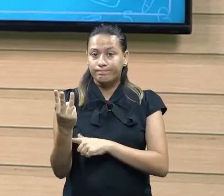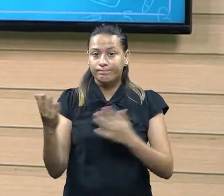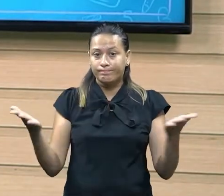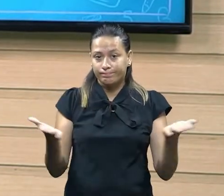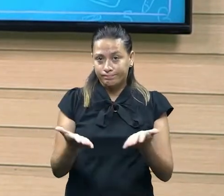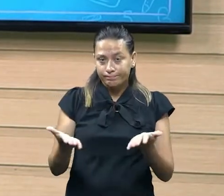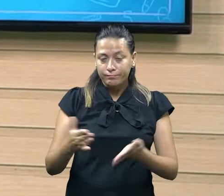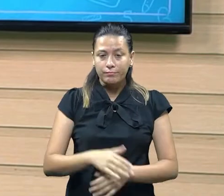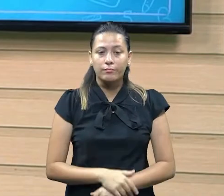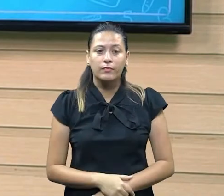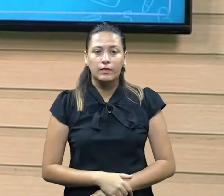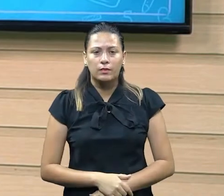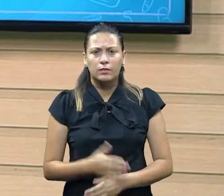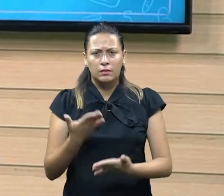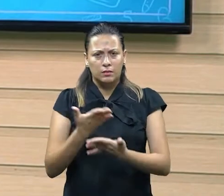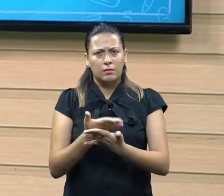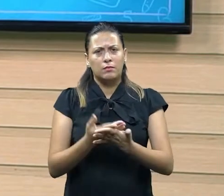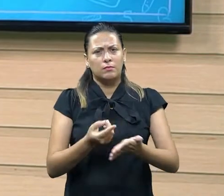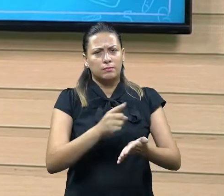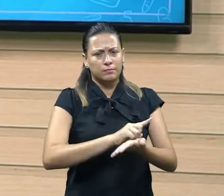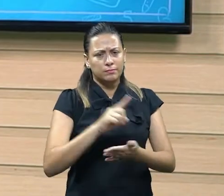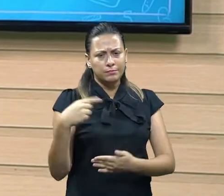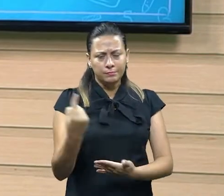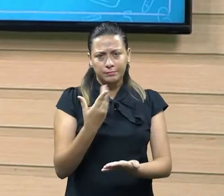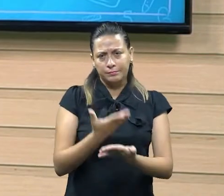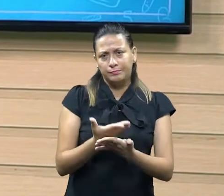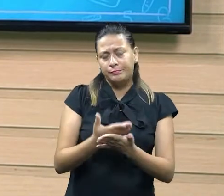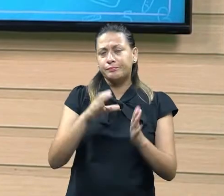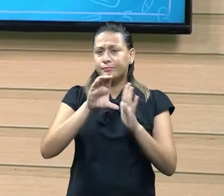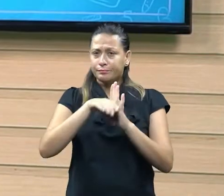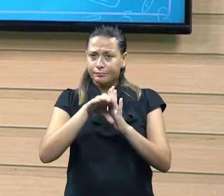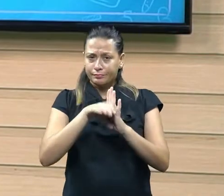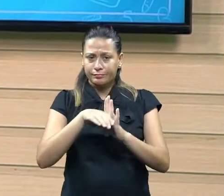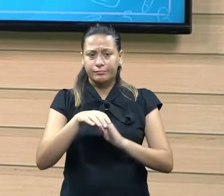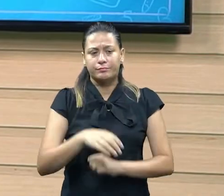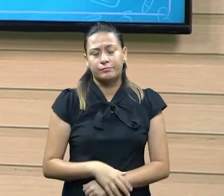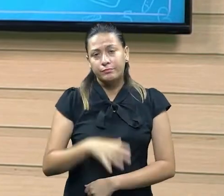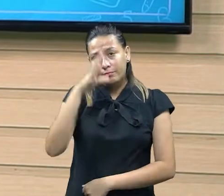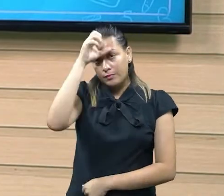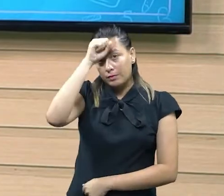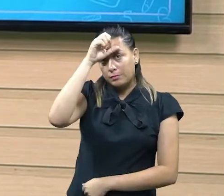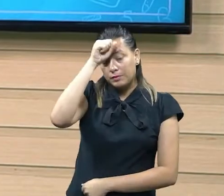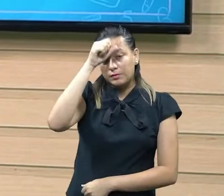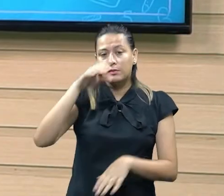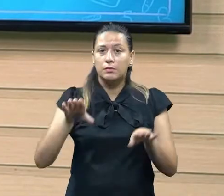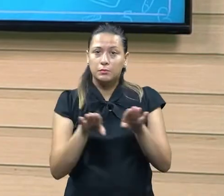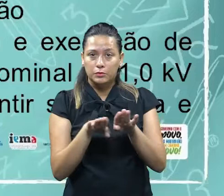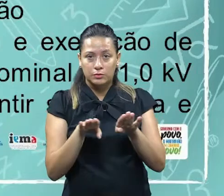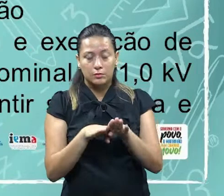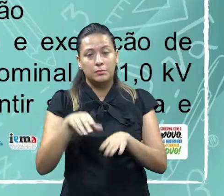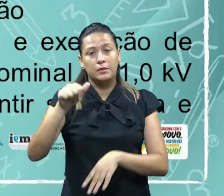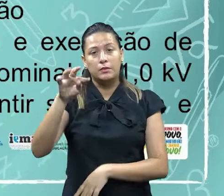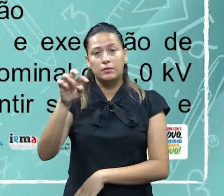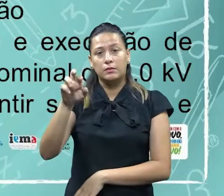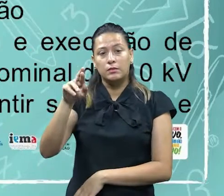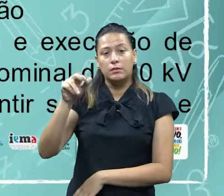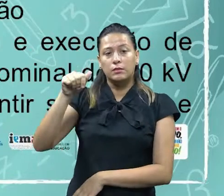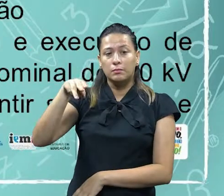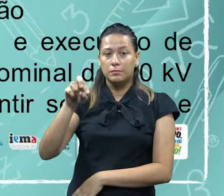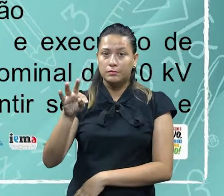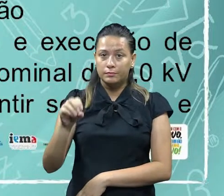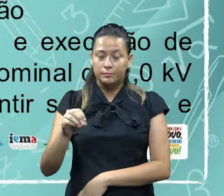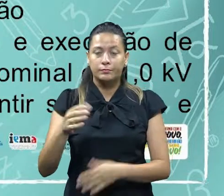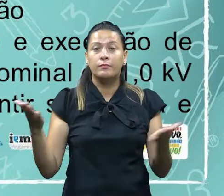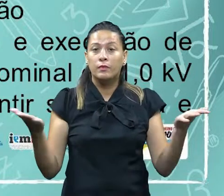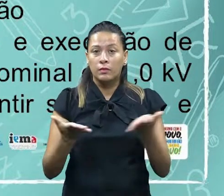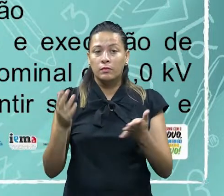Nas duas primeiras aulas nós vimos alguns conceitos fundamentais, aprendemos um pouco sobre aterramento e nas aulas